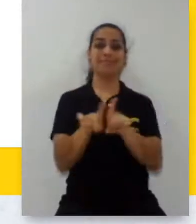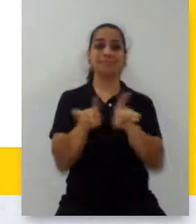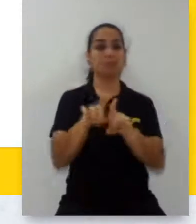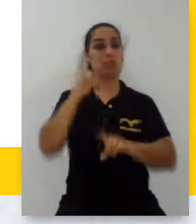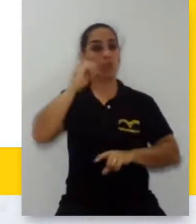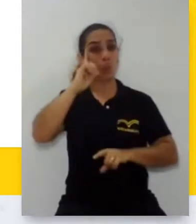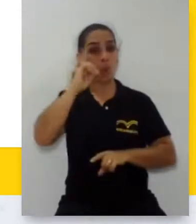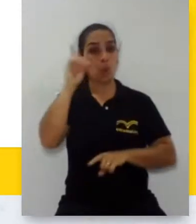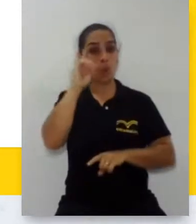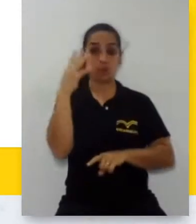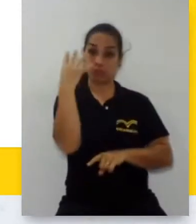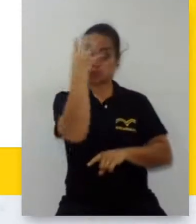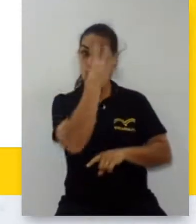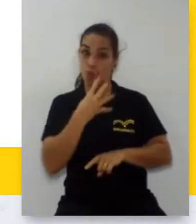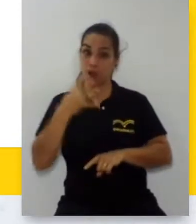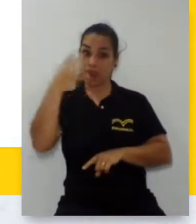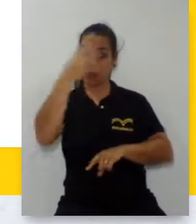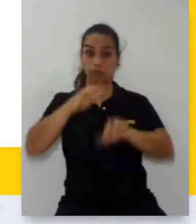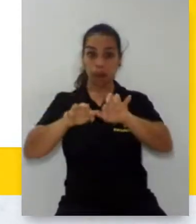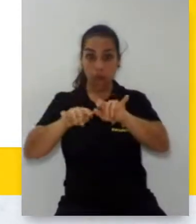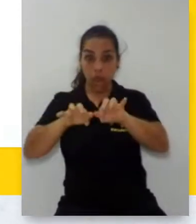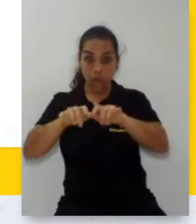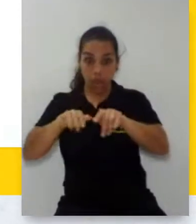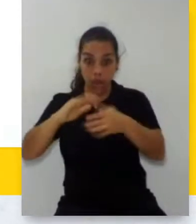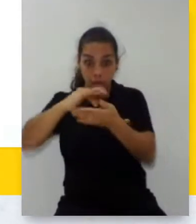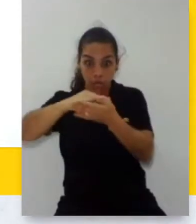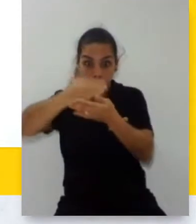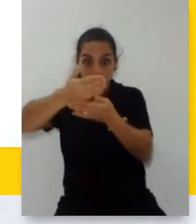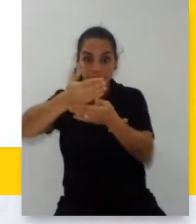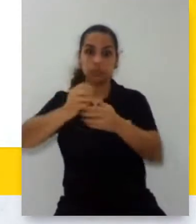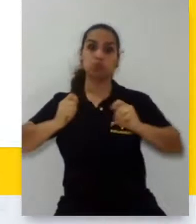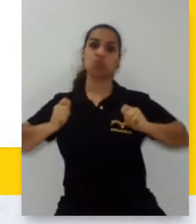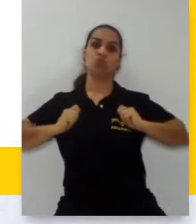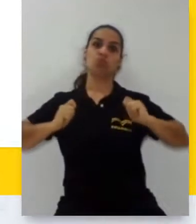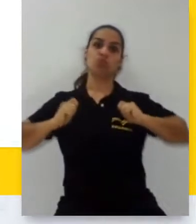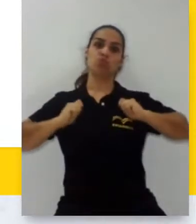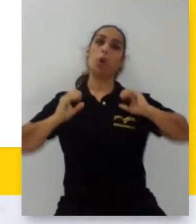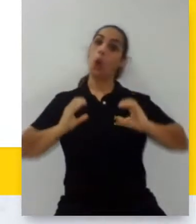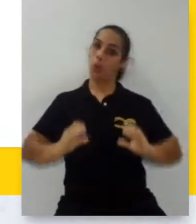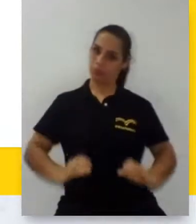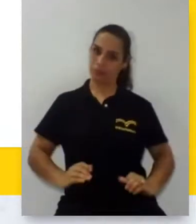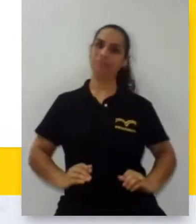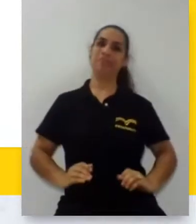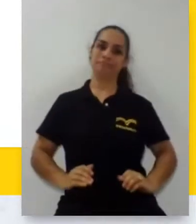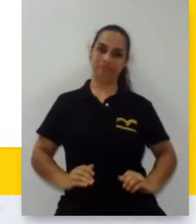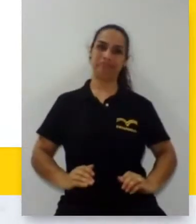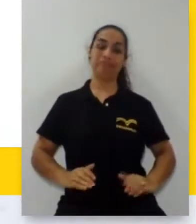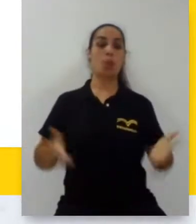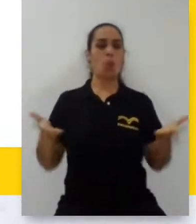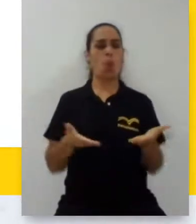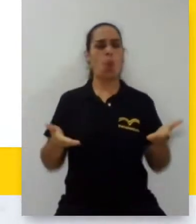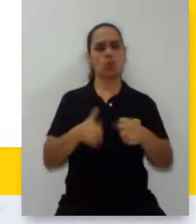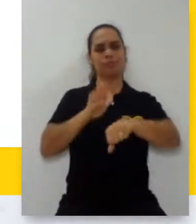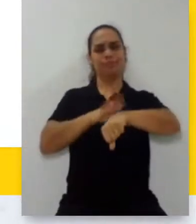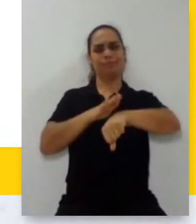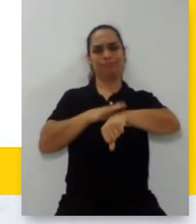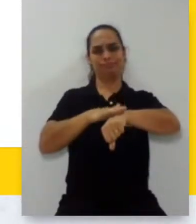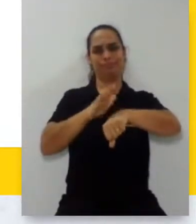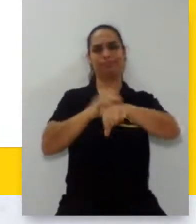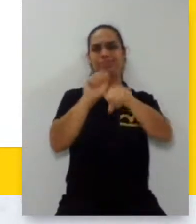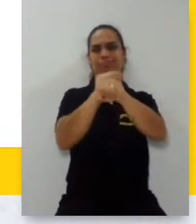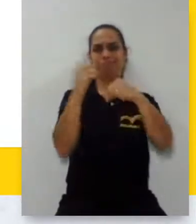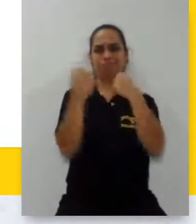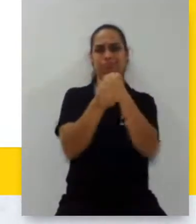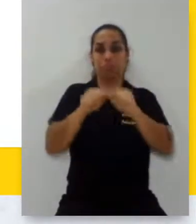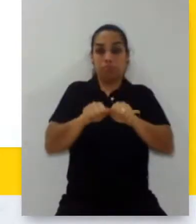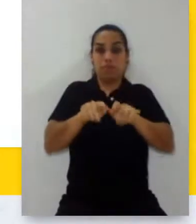vivemos um mal atual, que é o sedentarismo, né? A epidemia, nós estamos vivendo um momento de pandemia, né, do coronavírus,